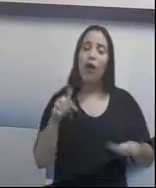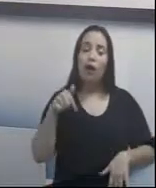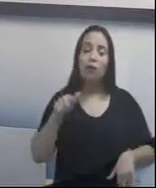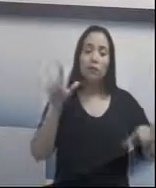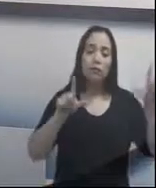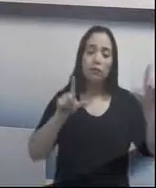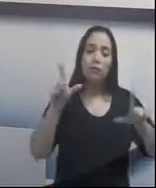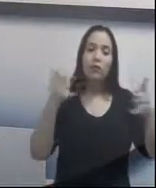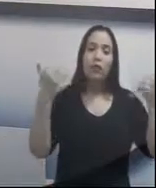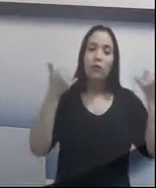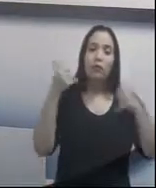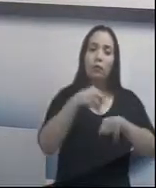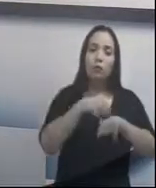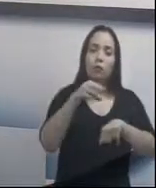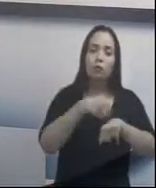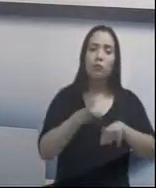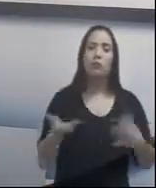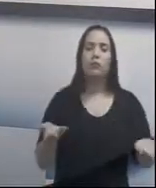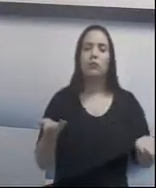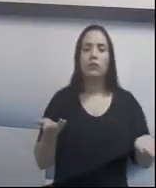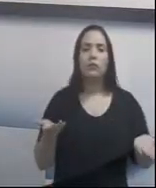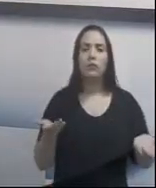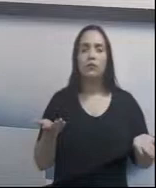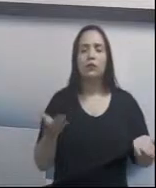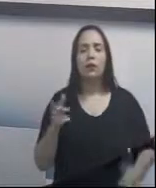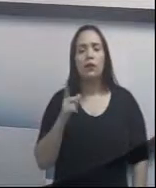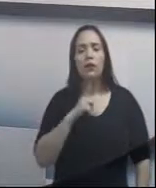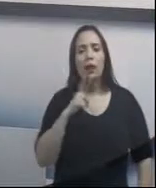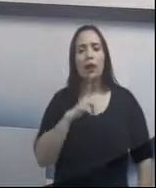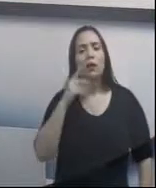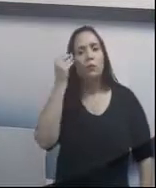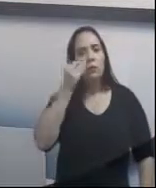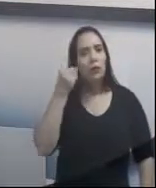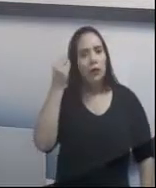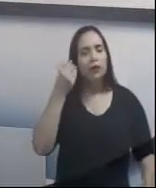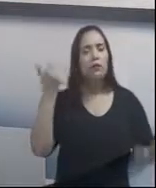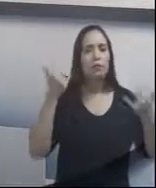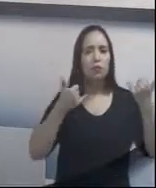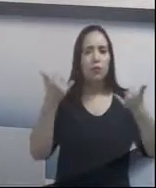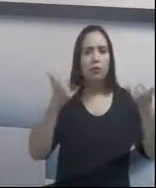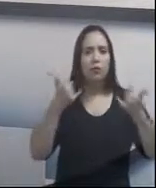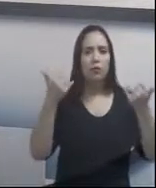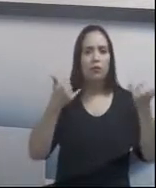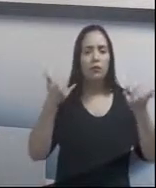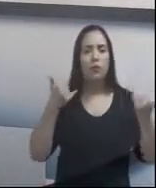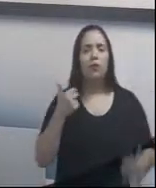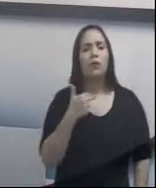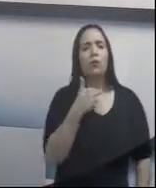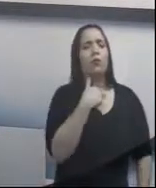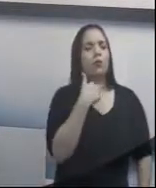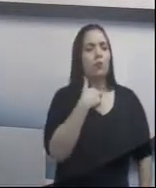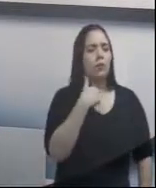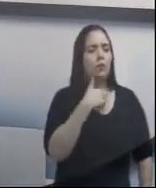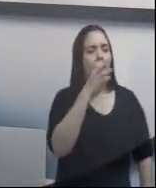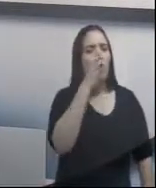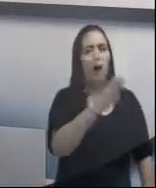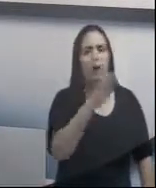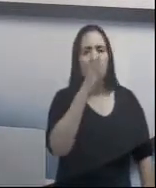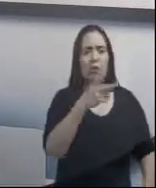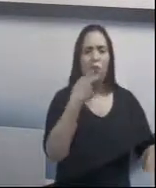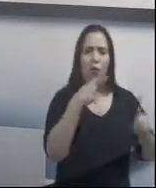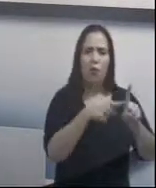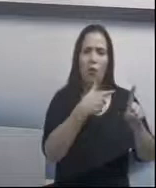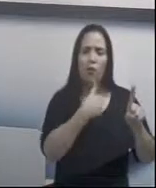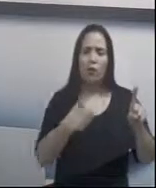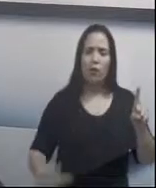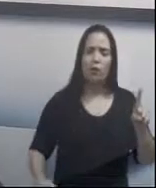têm conhecimento, pessoas de bem, que têm conhecimento na área, apontar o dedo, né, como se ele fosse o culpado